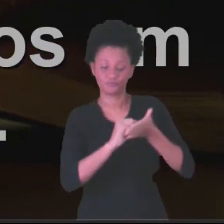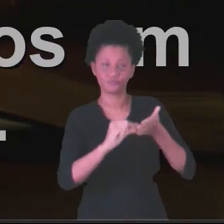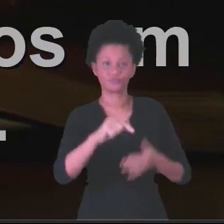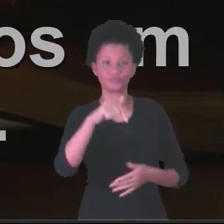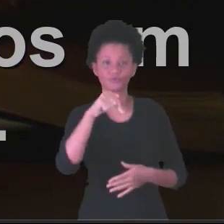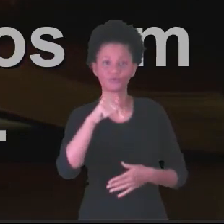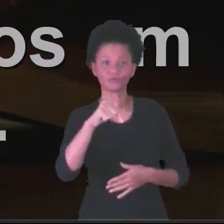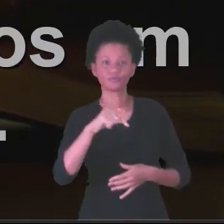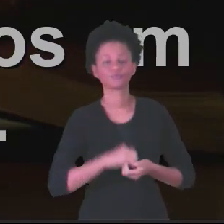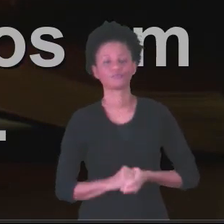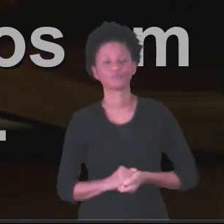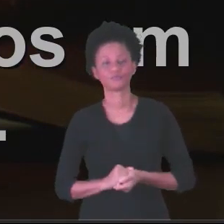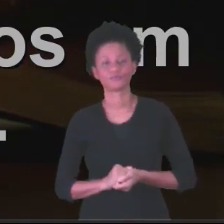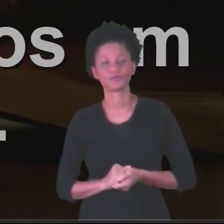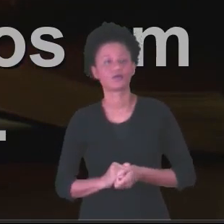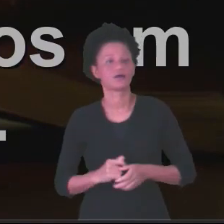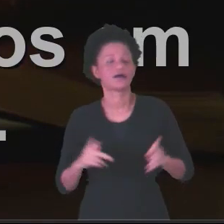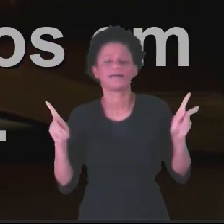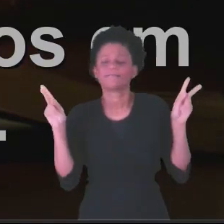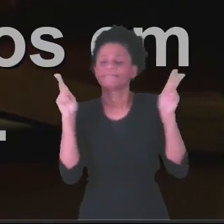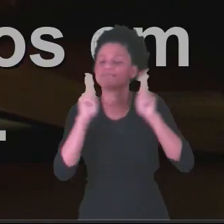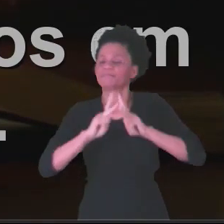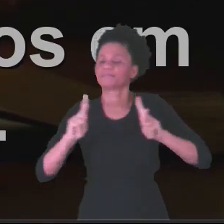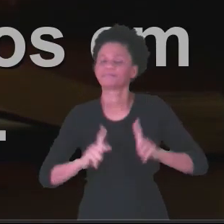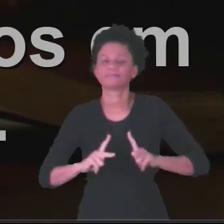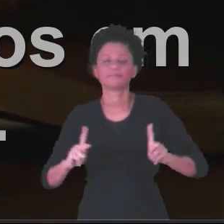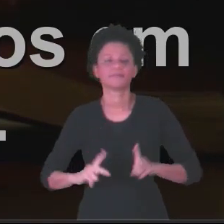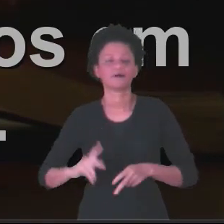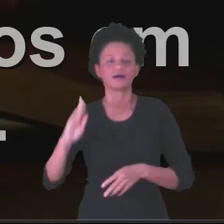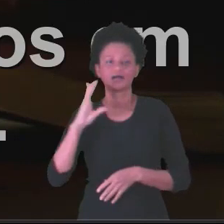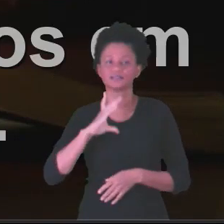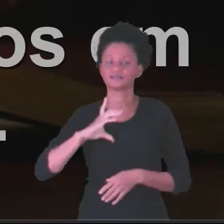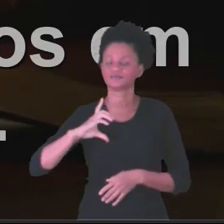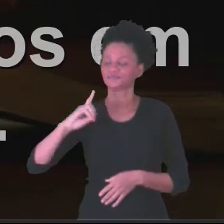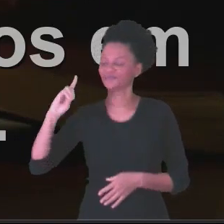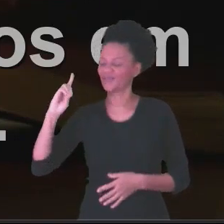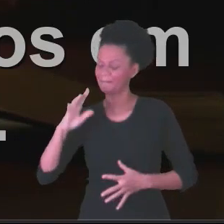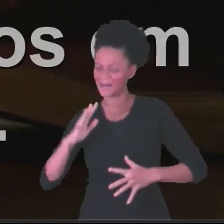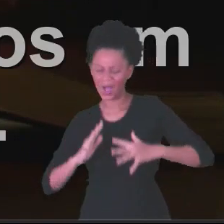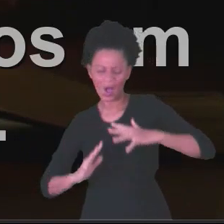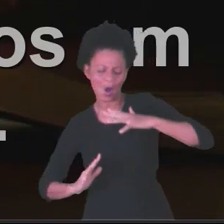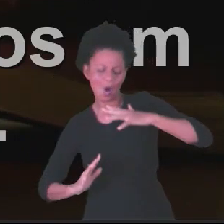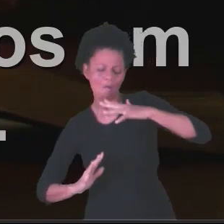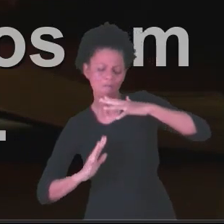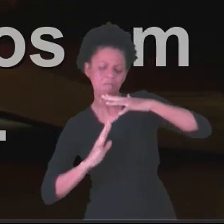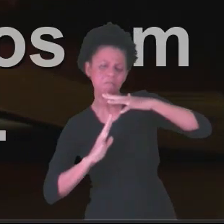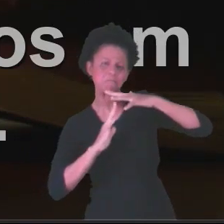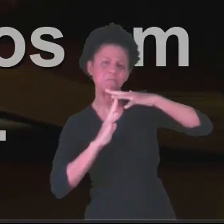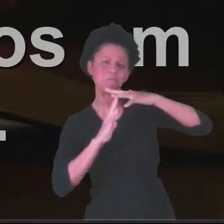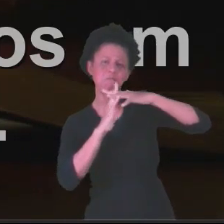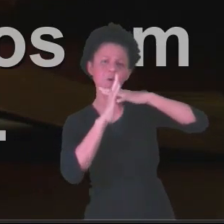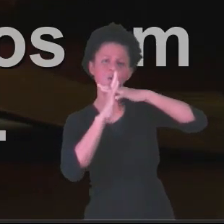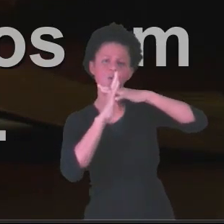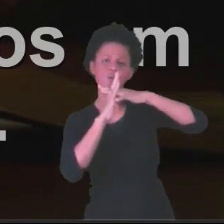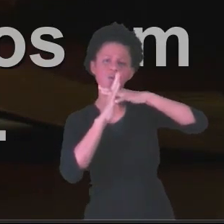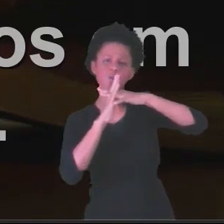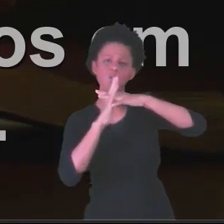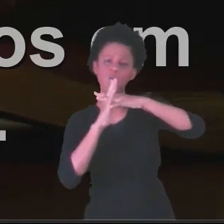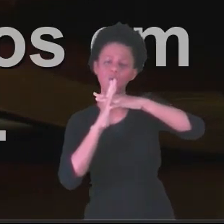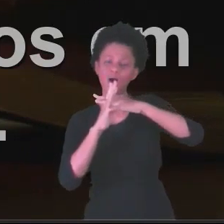7 oi e a paz de deus que excede todo o entendimento